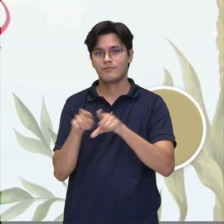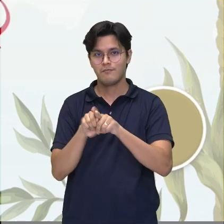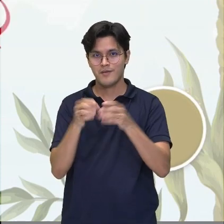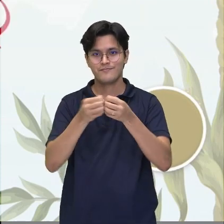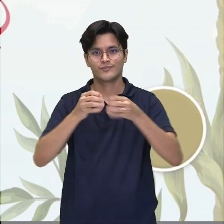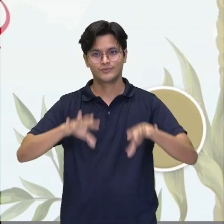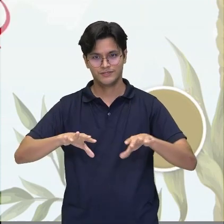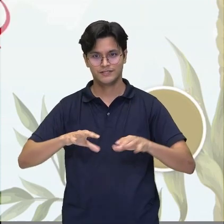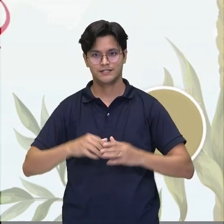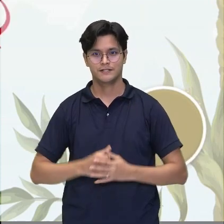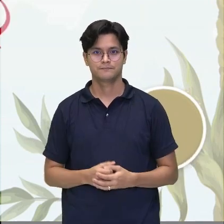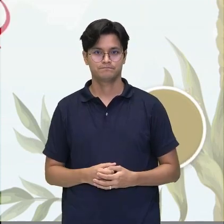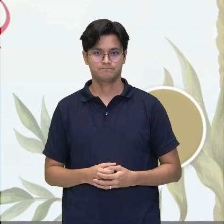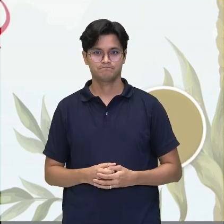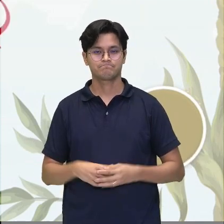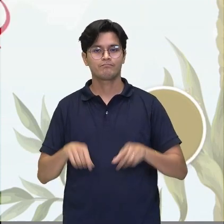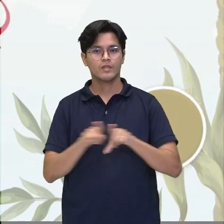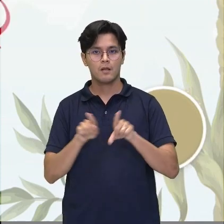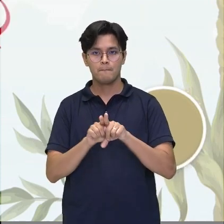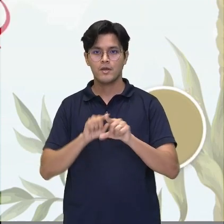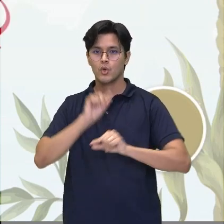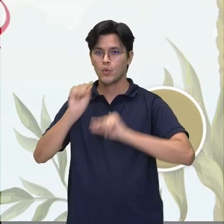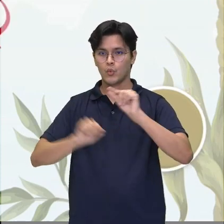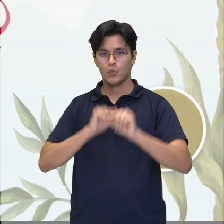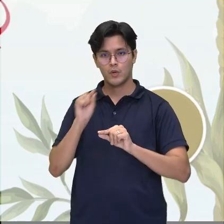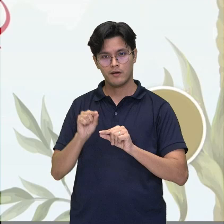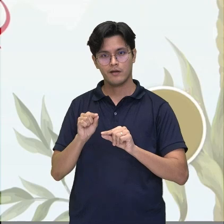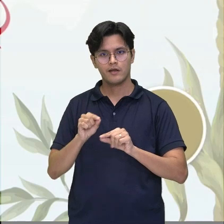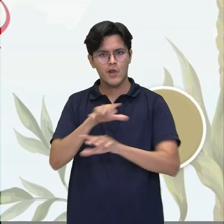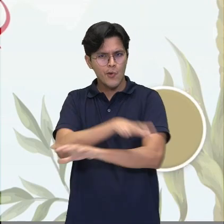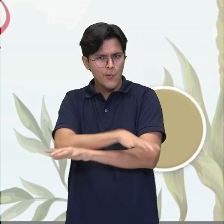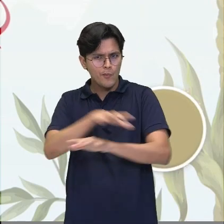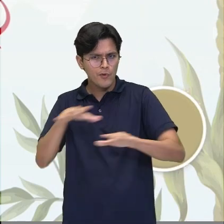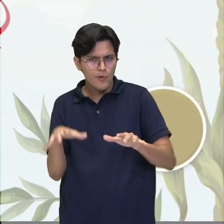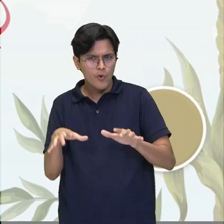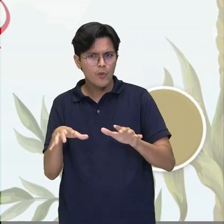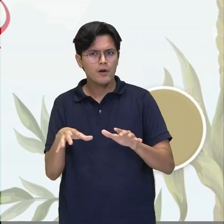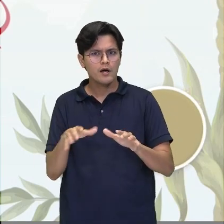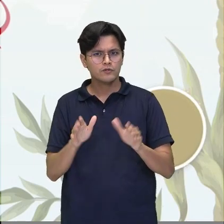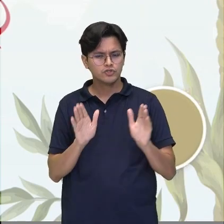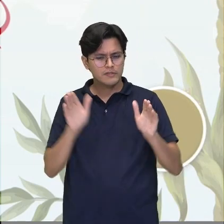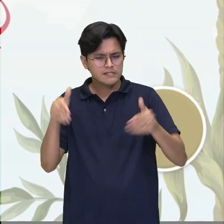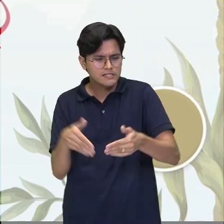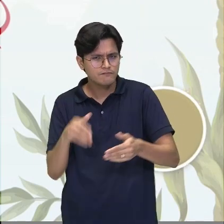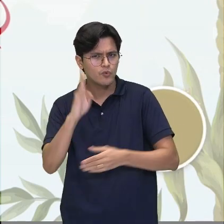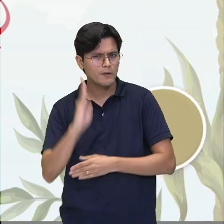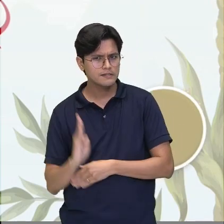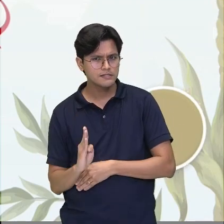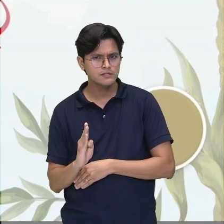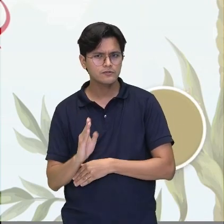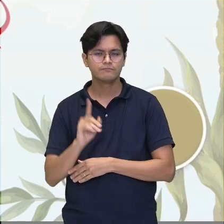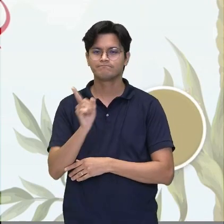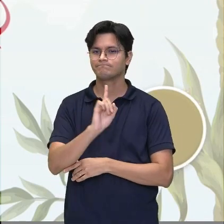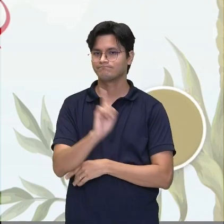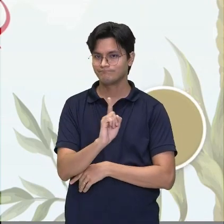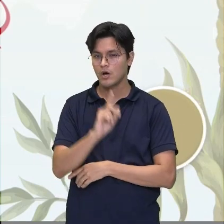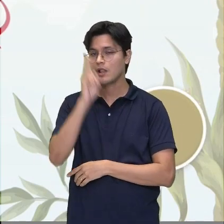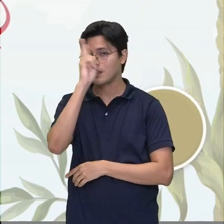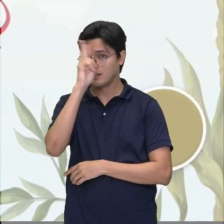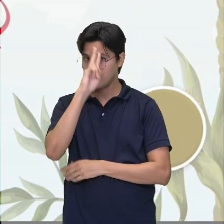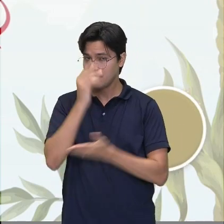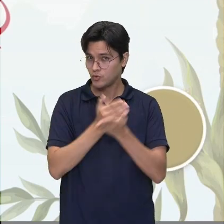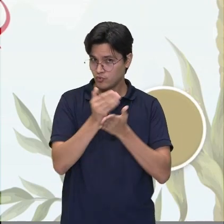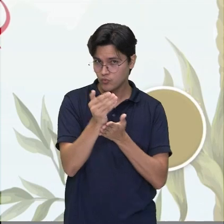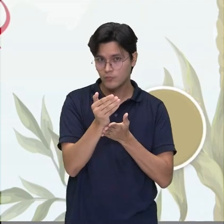flora. E no ponto 7, não é um bioma exclusivo do Brasil. Lembra que a gente viu os mapinhas lá no início da